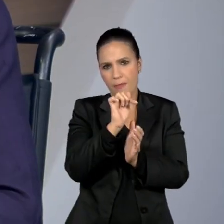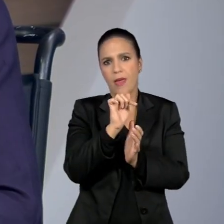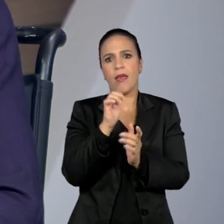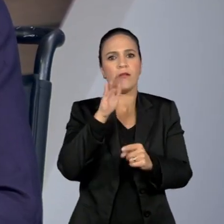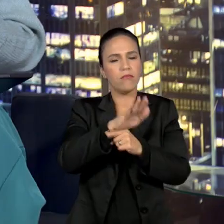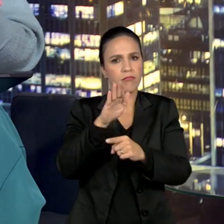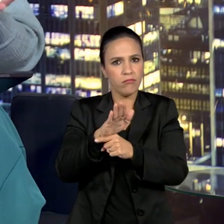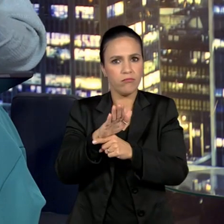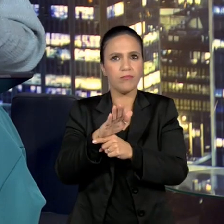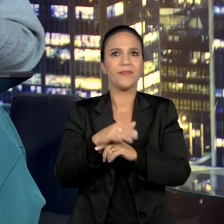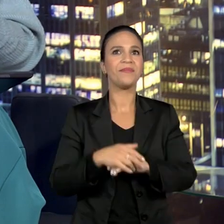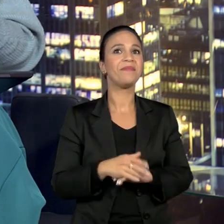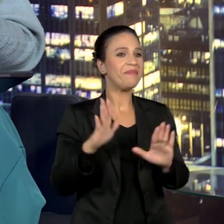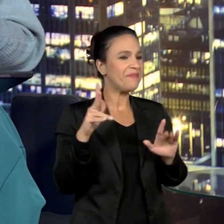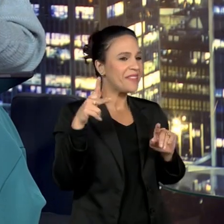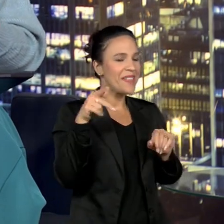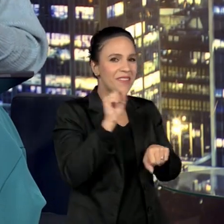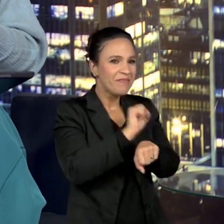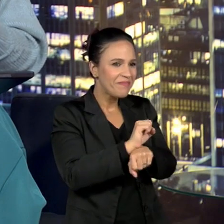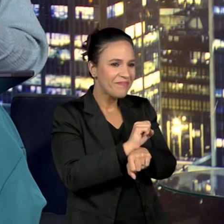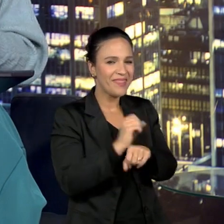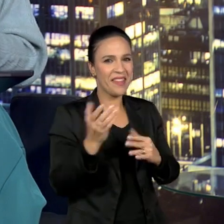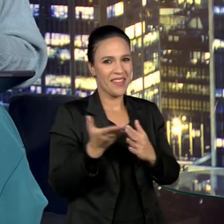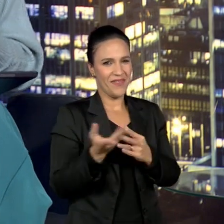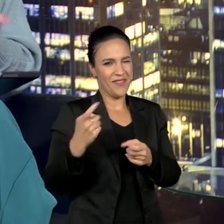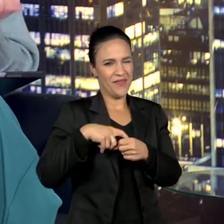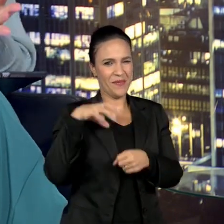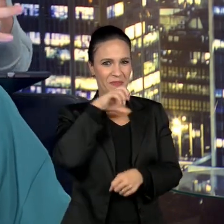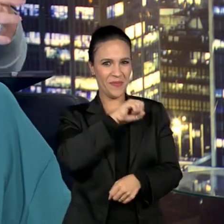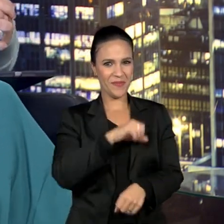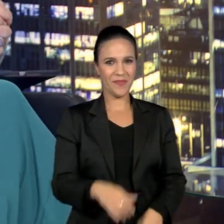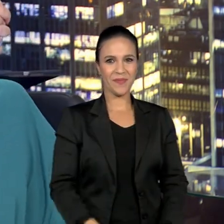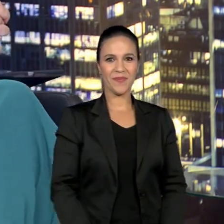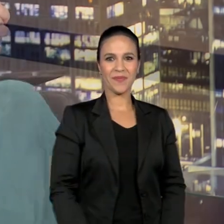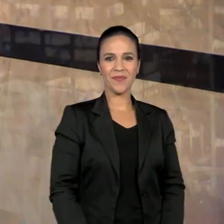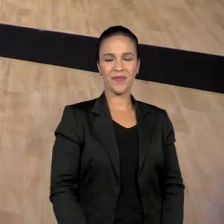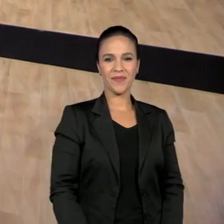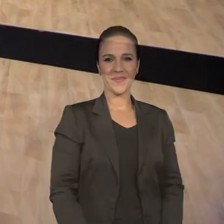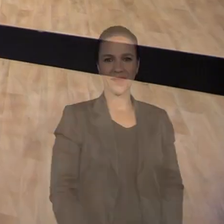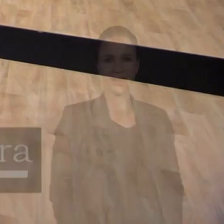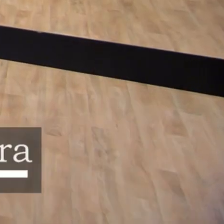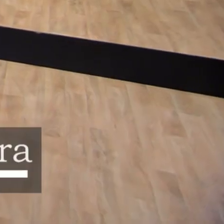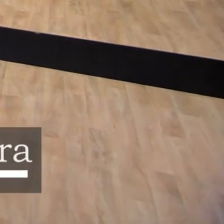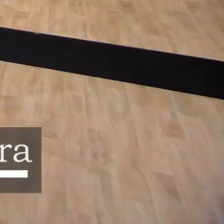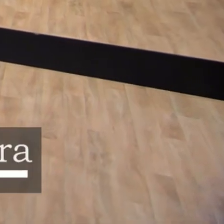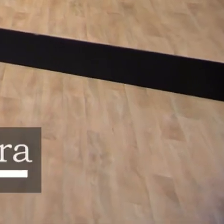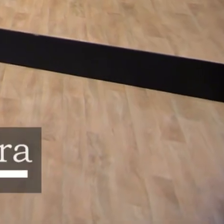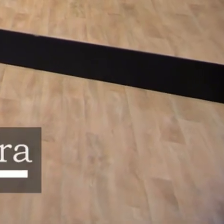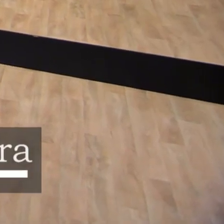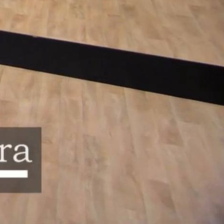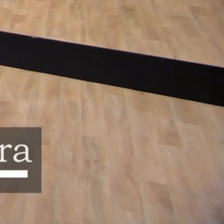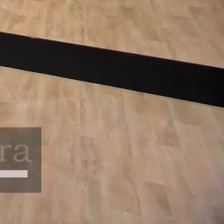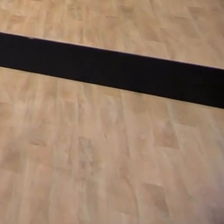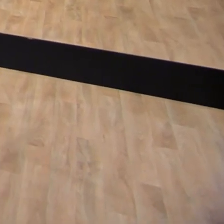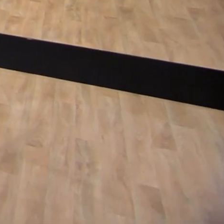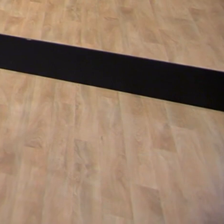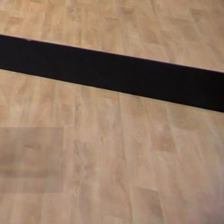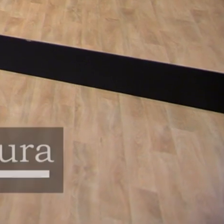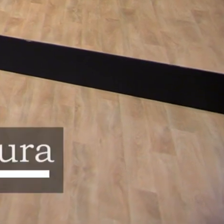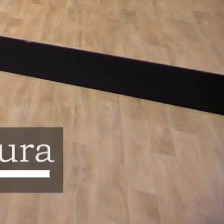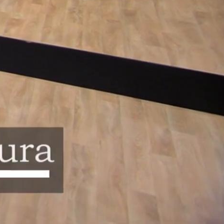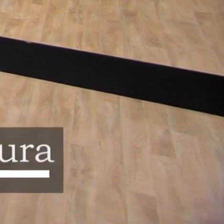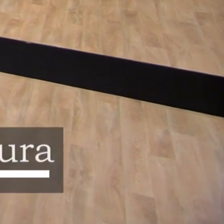de clínicas móveis, como a gente chama, que se trata de infraestruturas que podem facilmente se montar e se desmontar